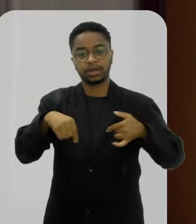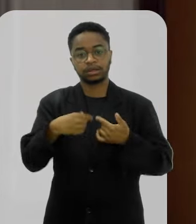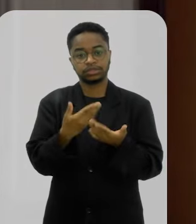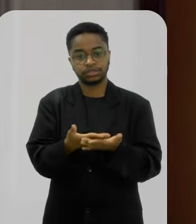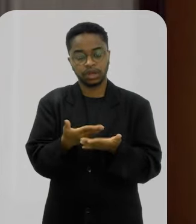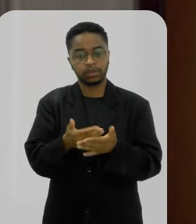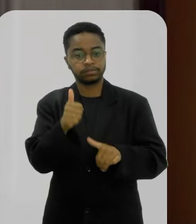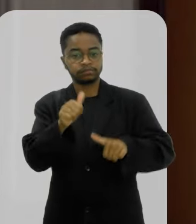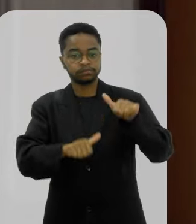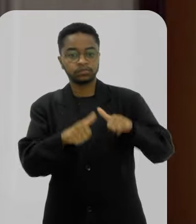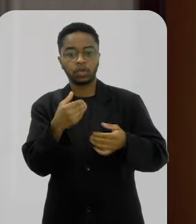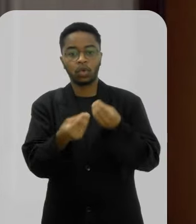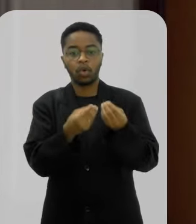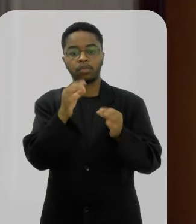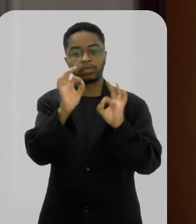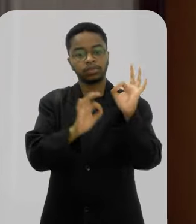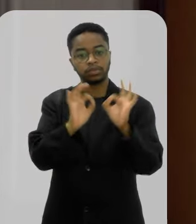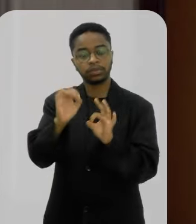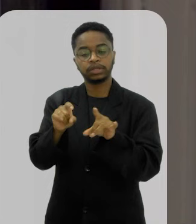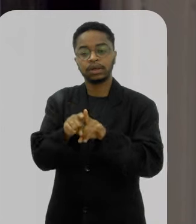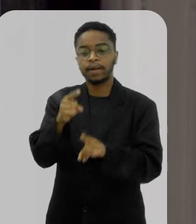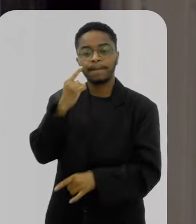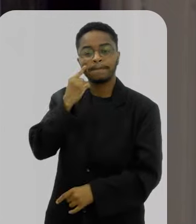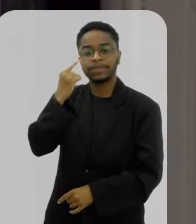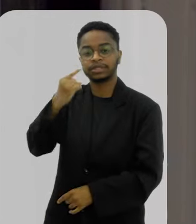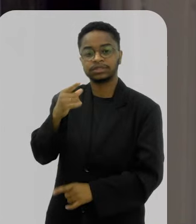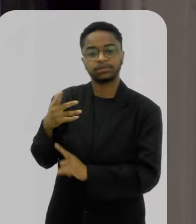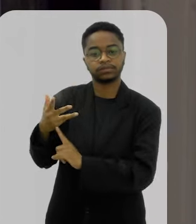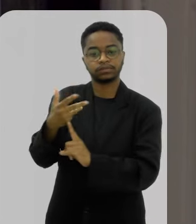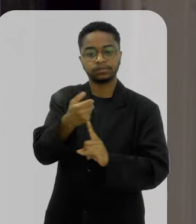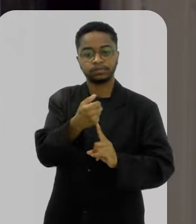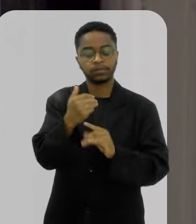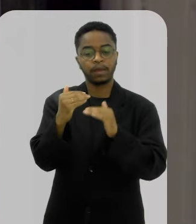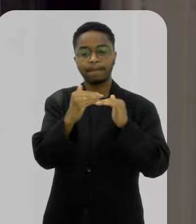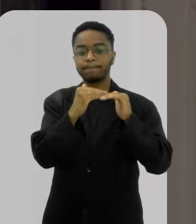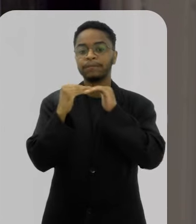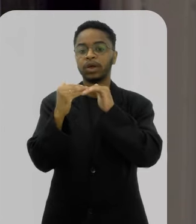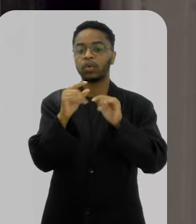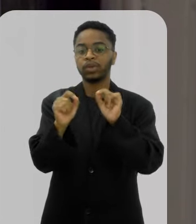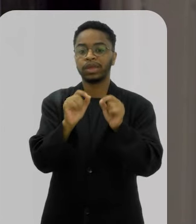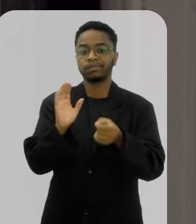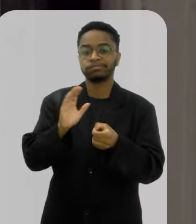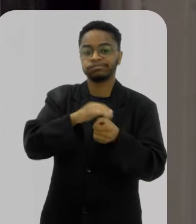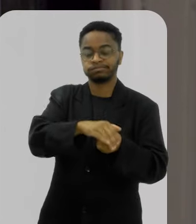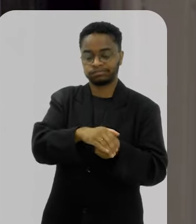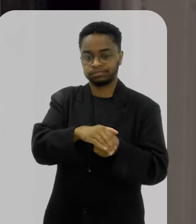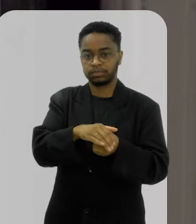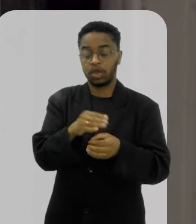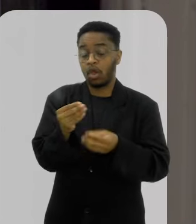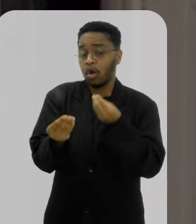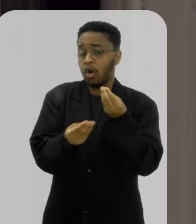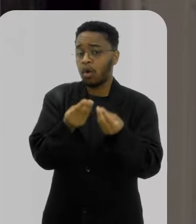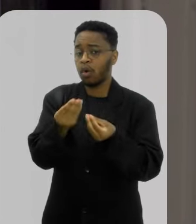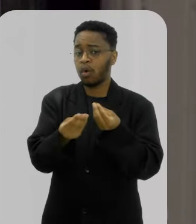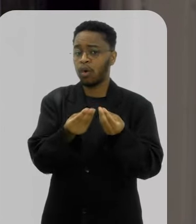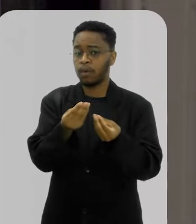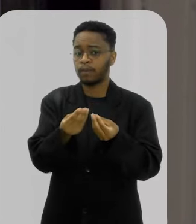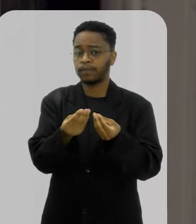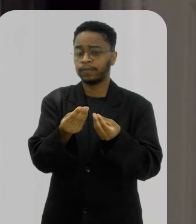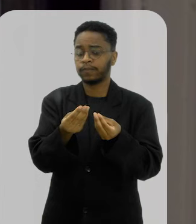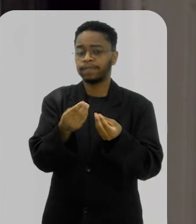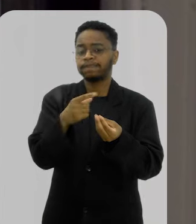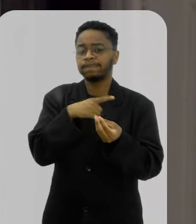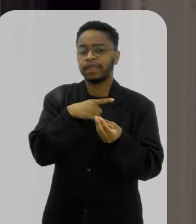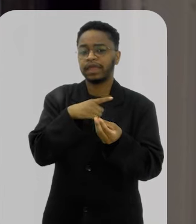né, analisando essas decorações e pensando nessa arte de padrão colonizatório. Como